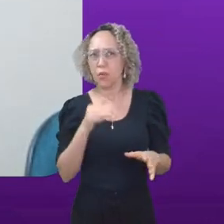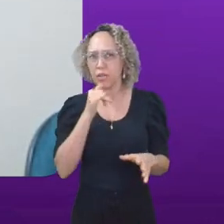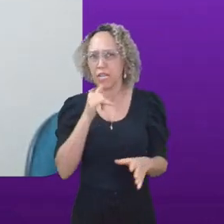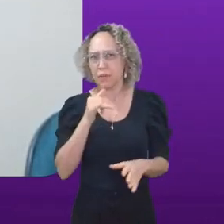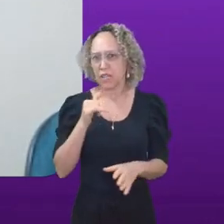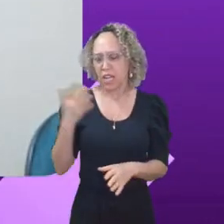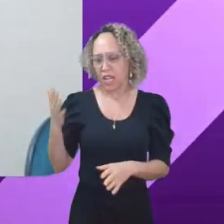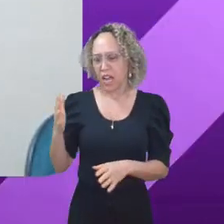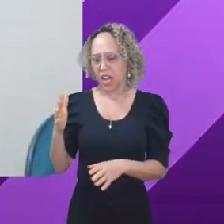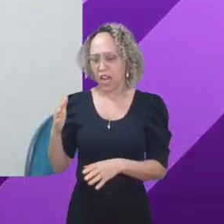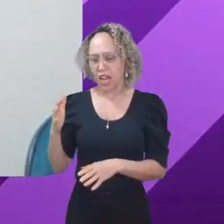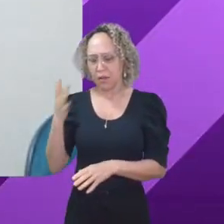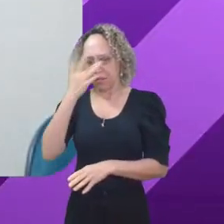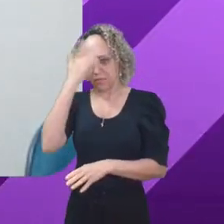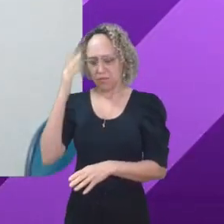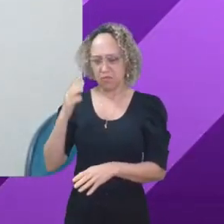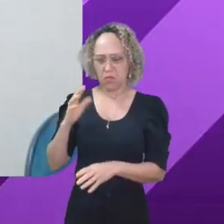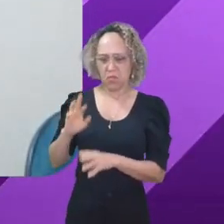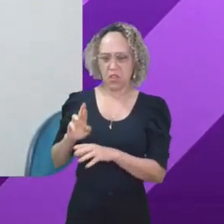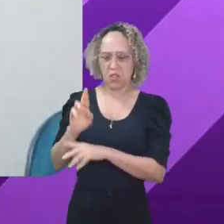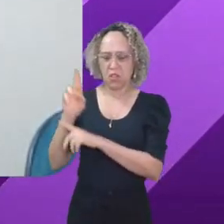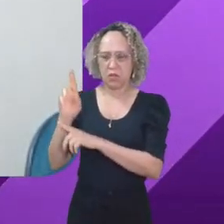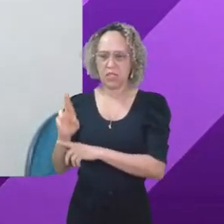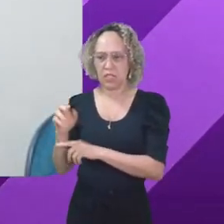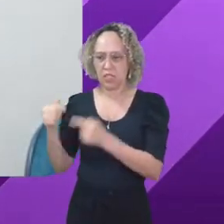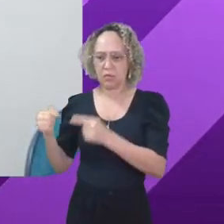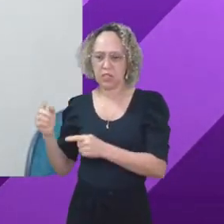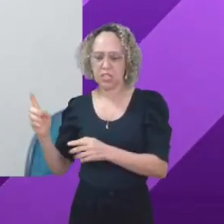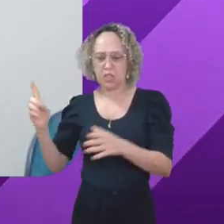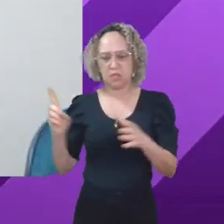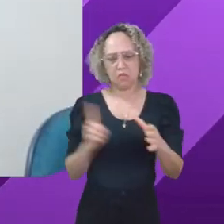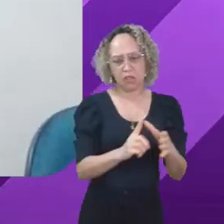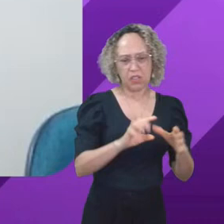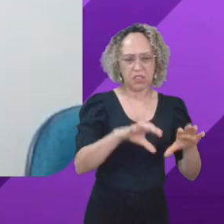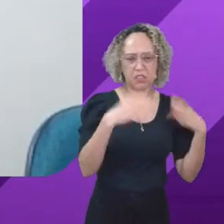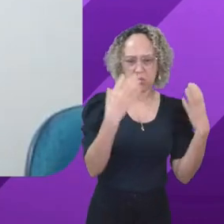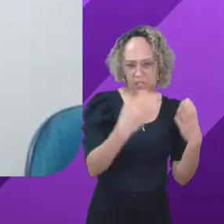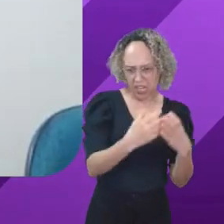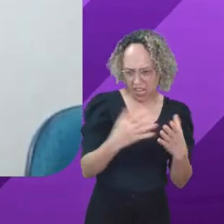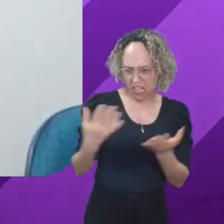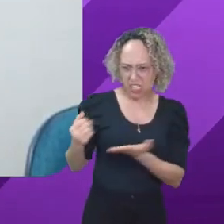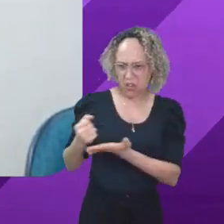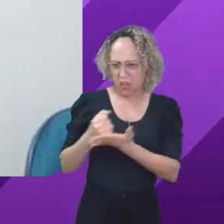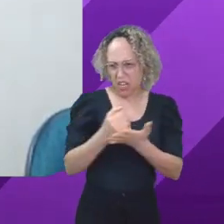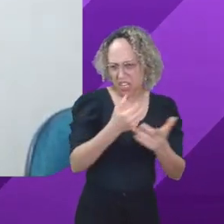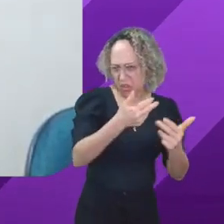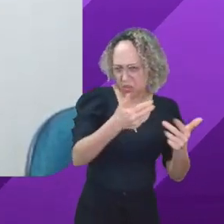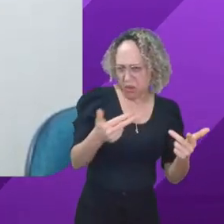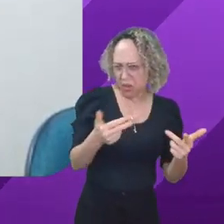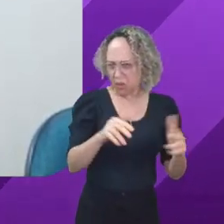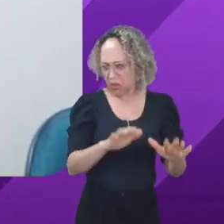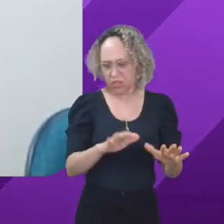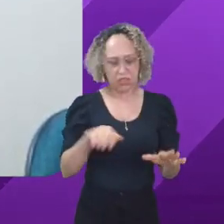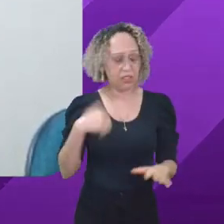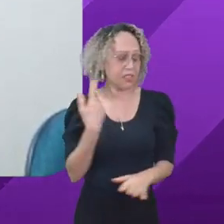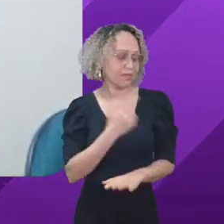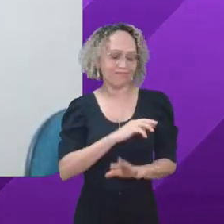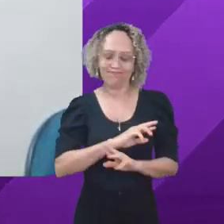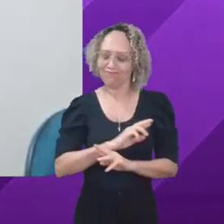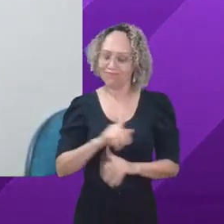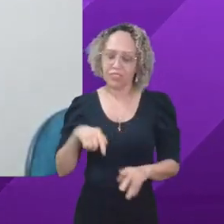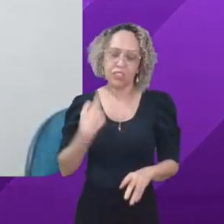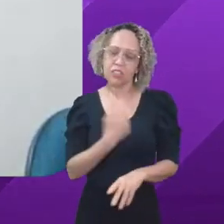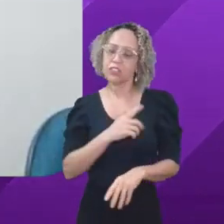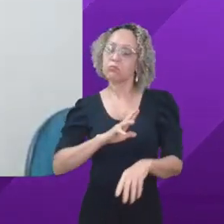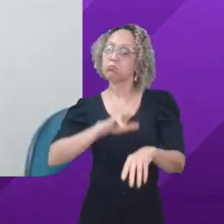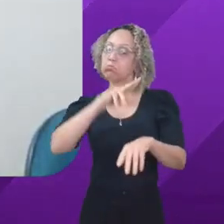troca do nosso voto. Não, que a política é para nós, né, e que quanto mais representantes como nós estiverem lá, a